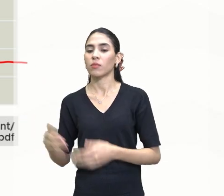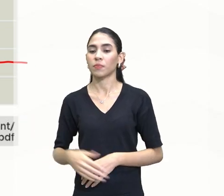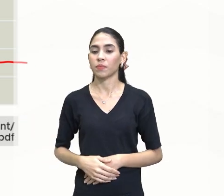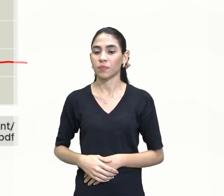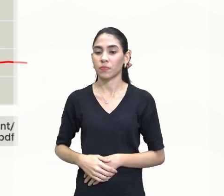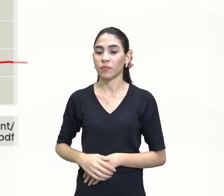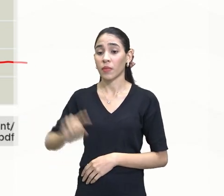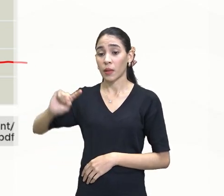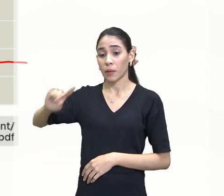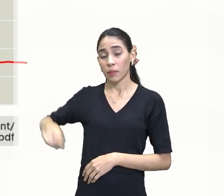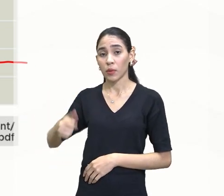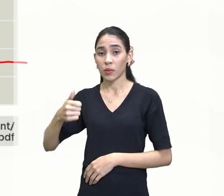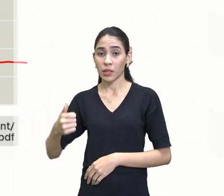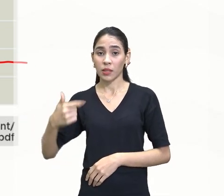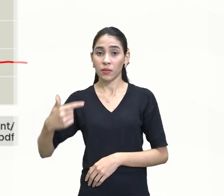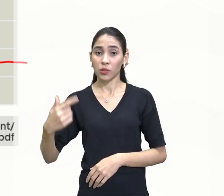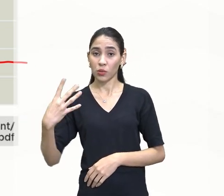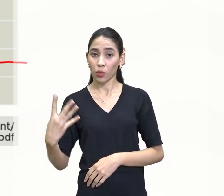ser